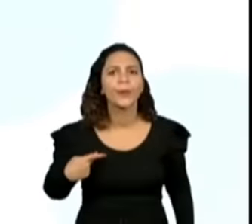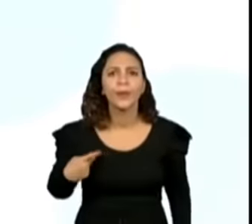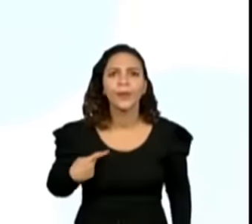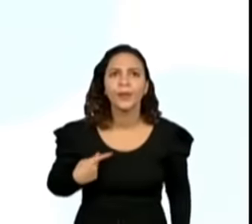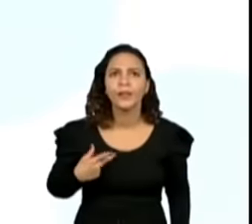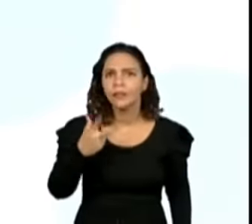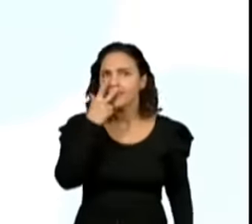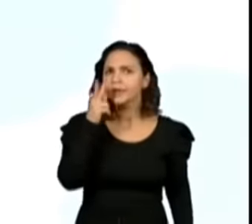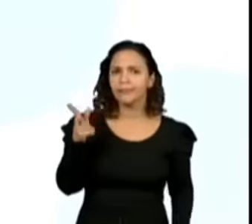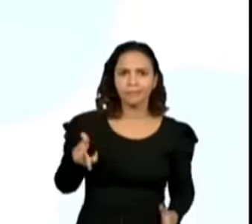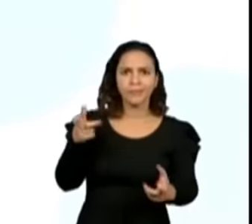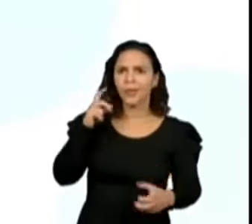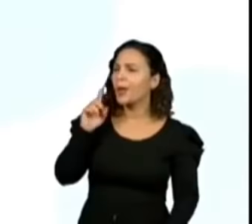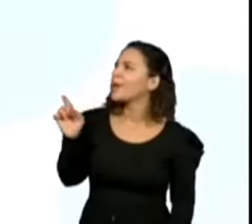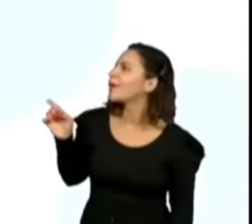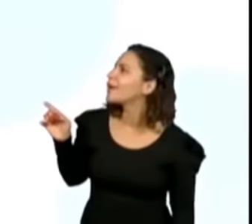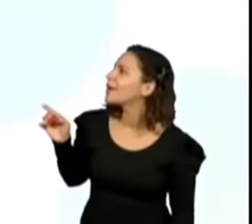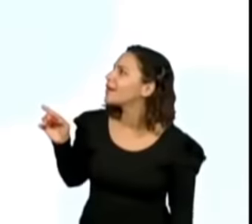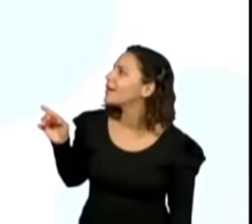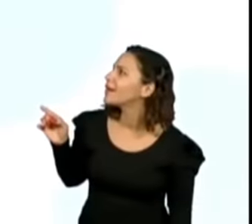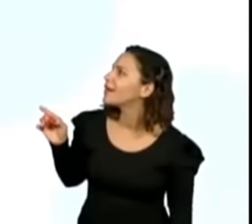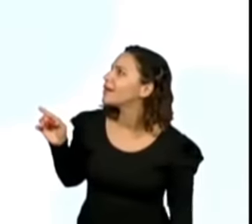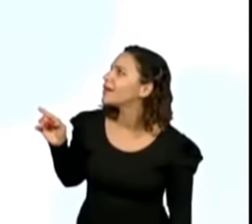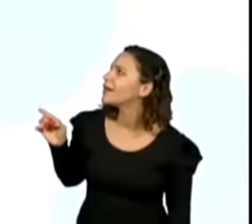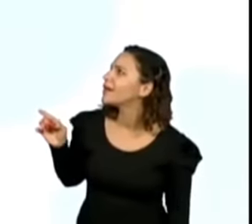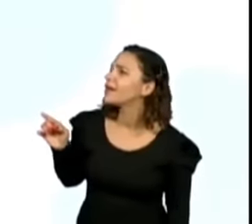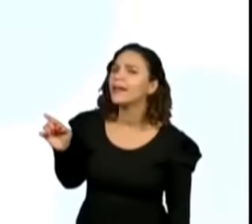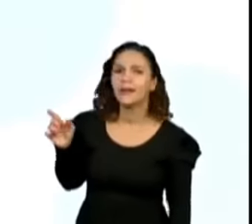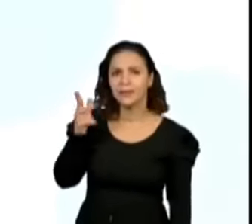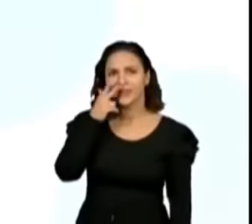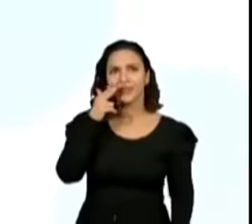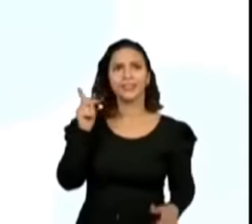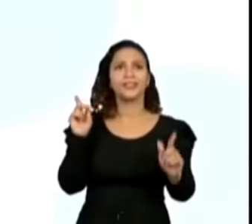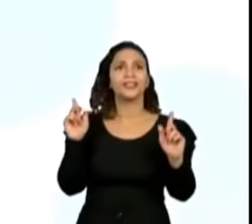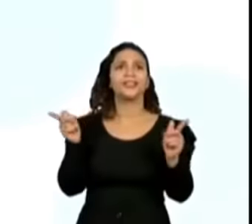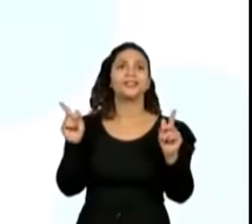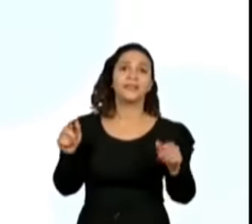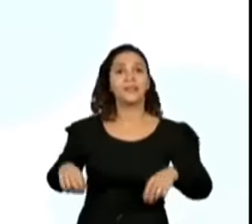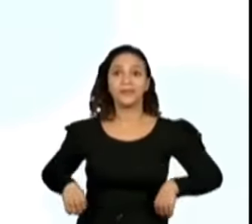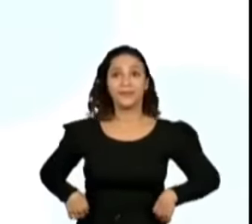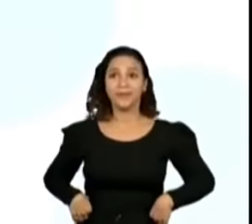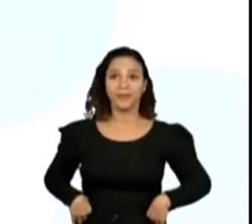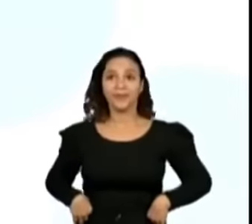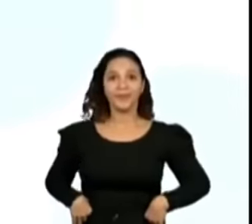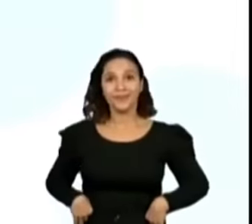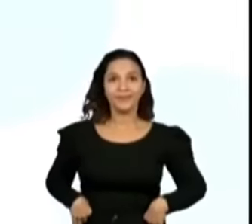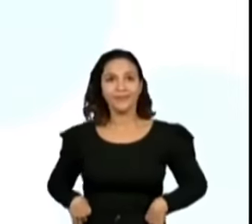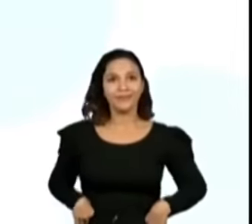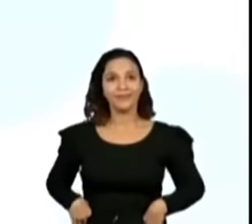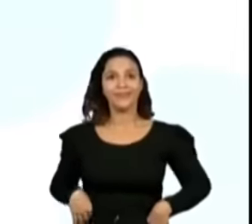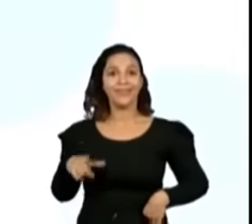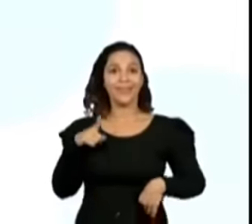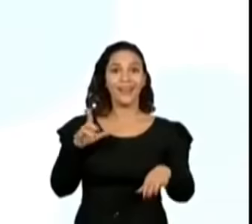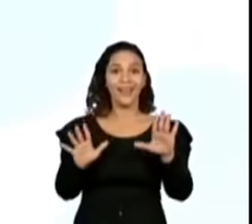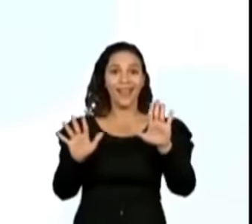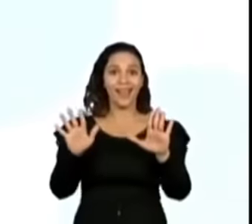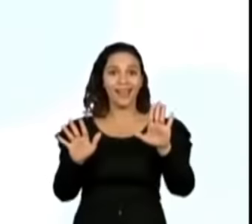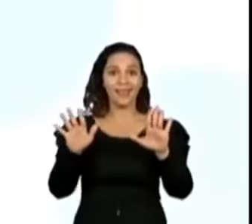para o esqueleto, ele está um esqueleto bem divertido, hein? Ó! Oh, um esqueleto